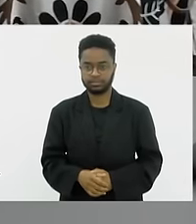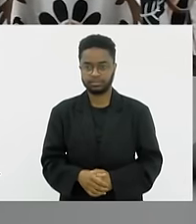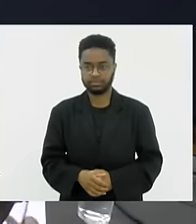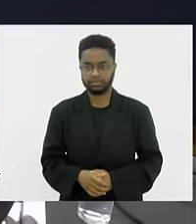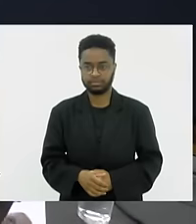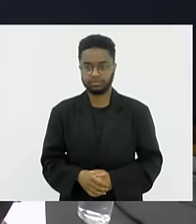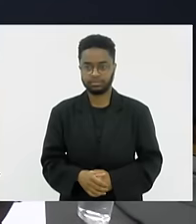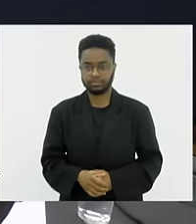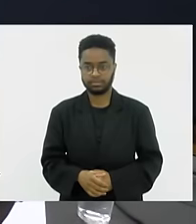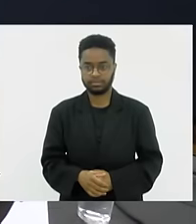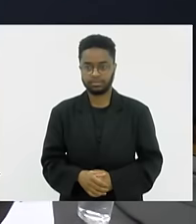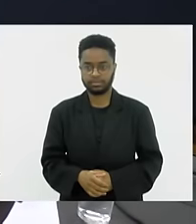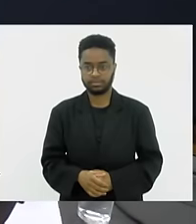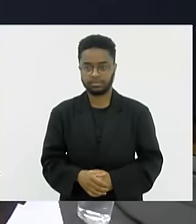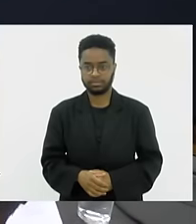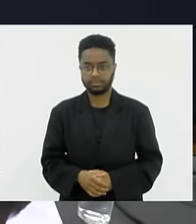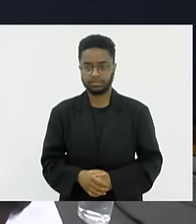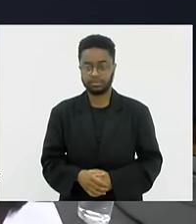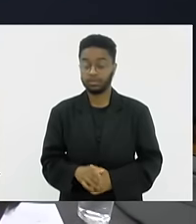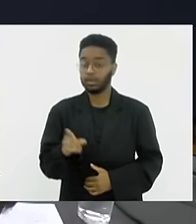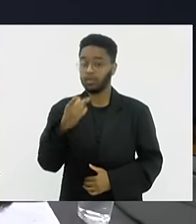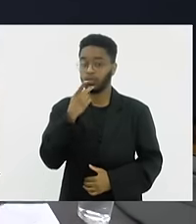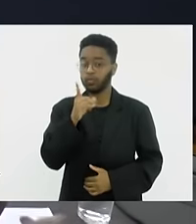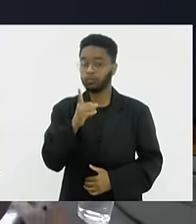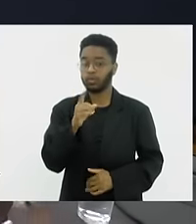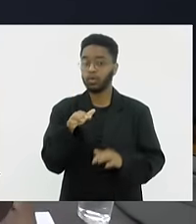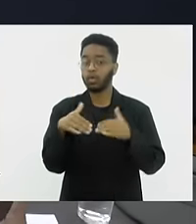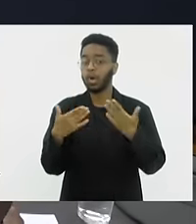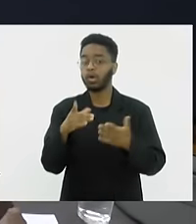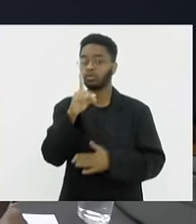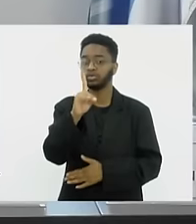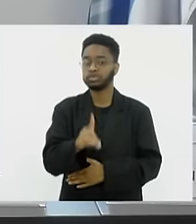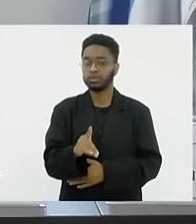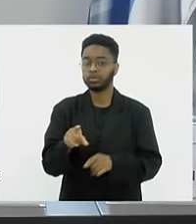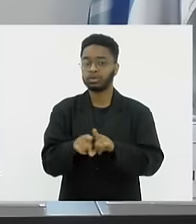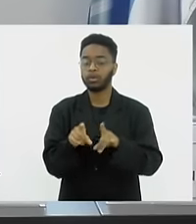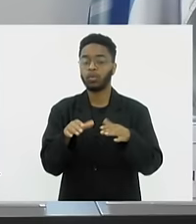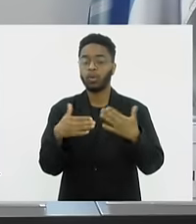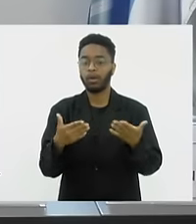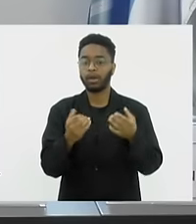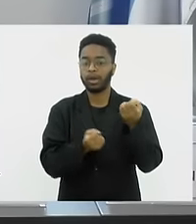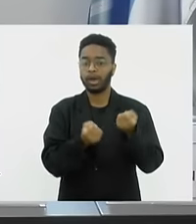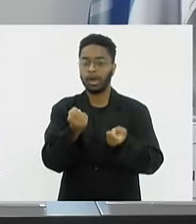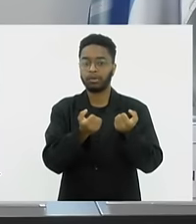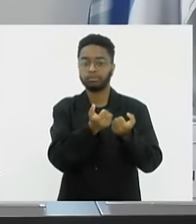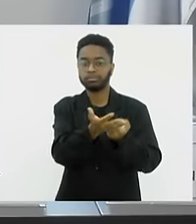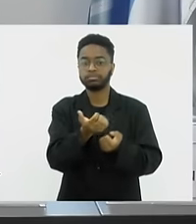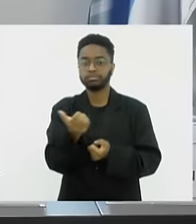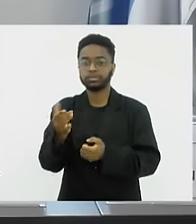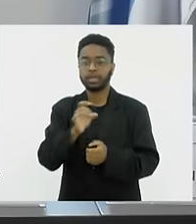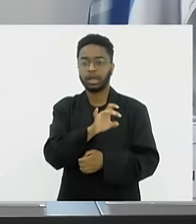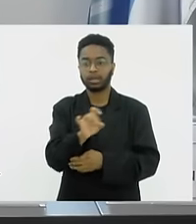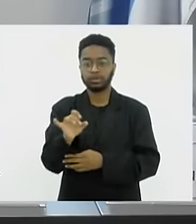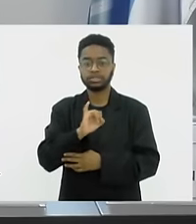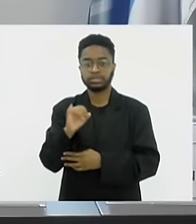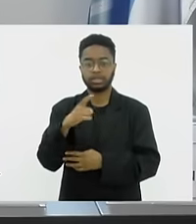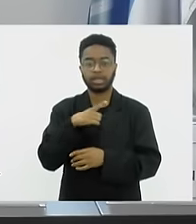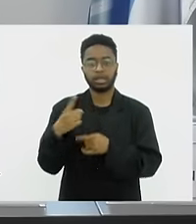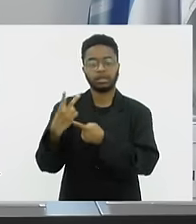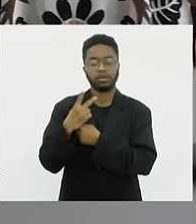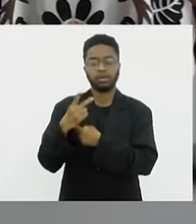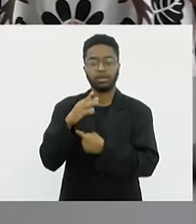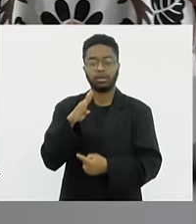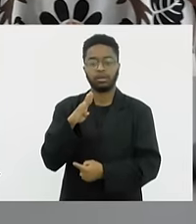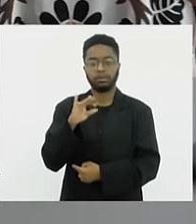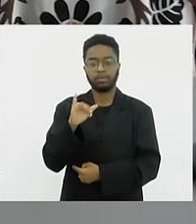Presidente. Presidente, o senhor não especificou quais são os diretores e que veículos esses diretores dispõem, se eles são blindados ou não.